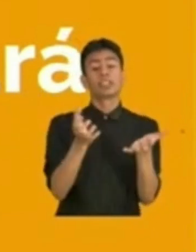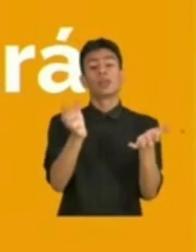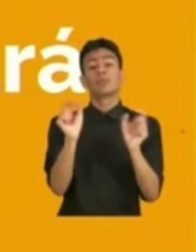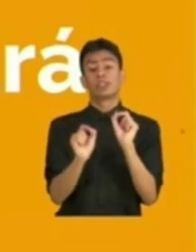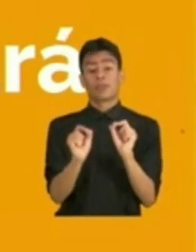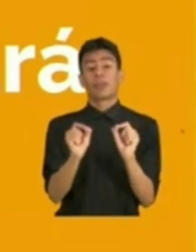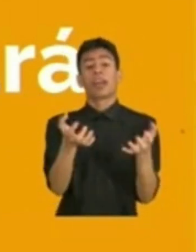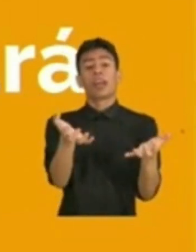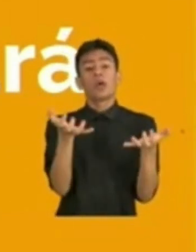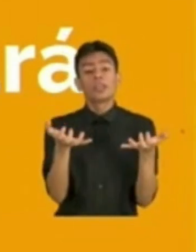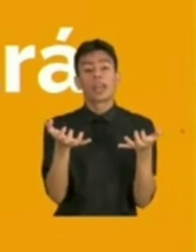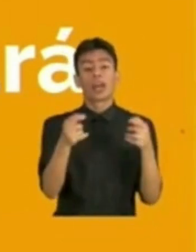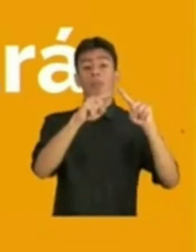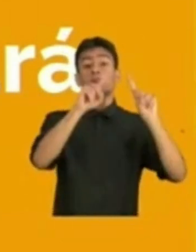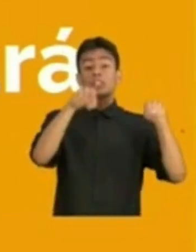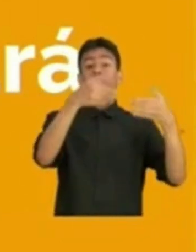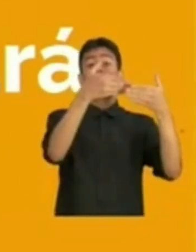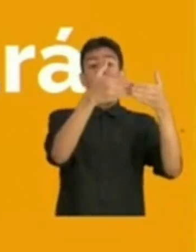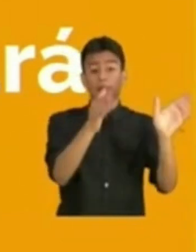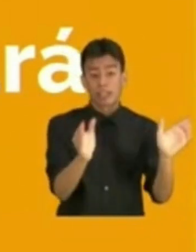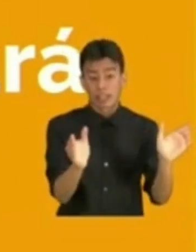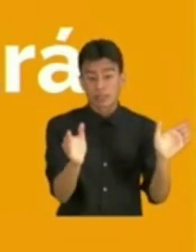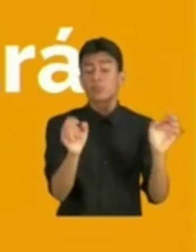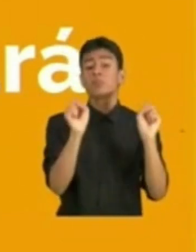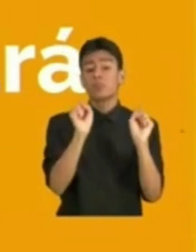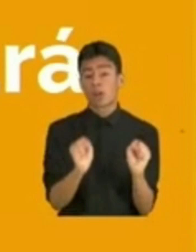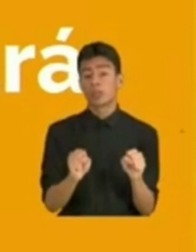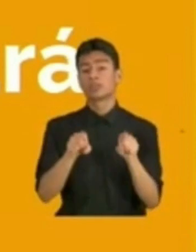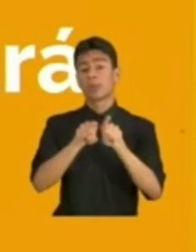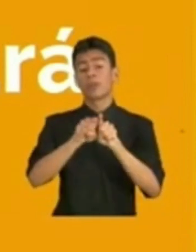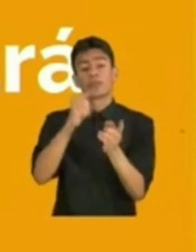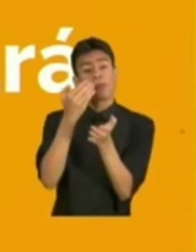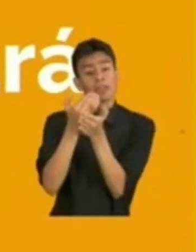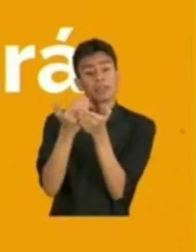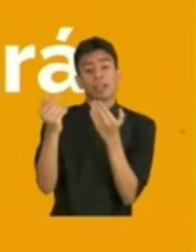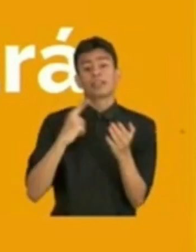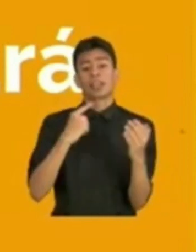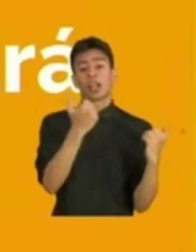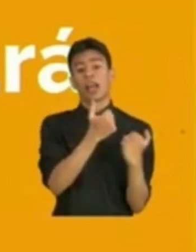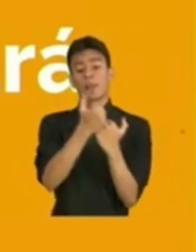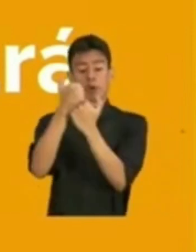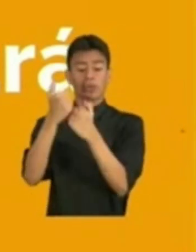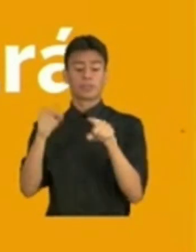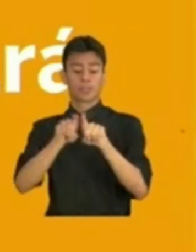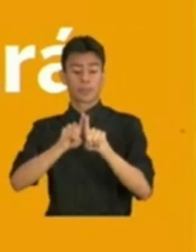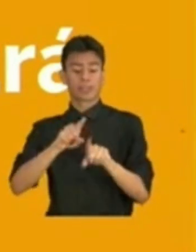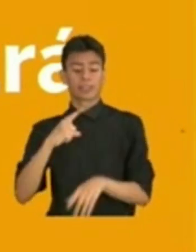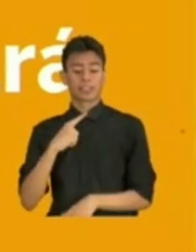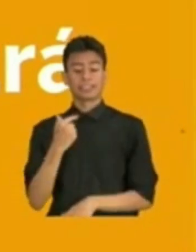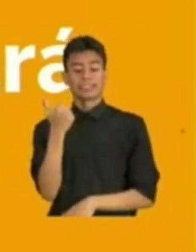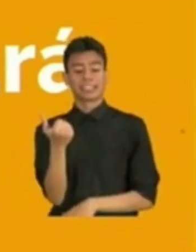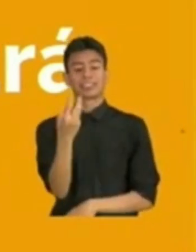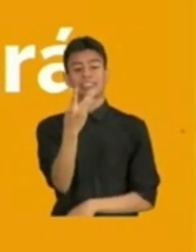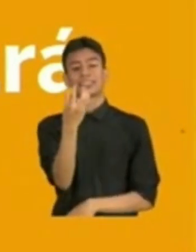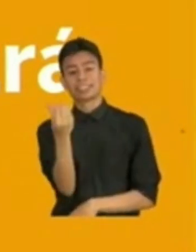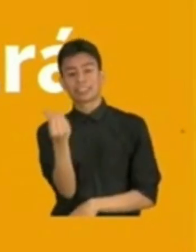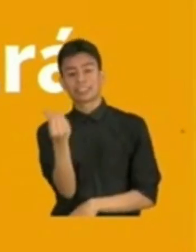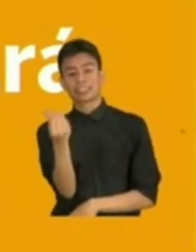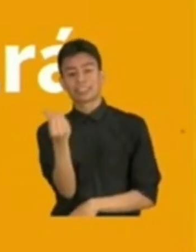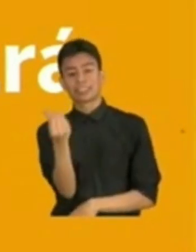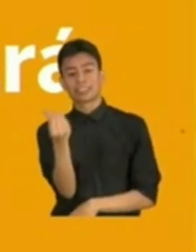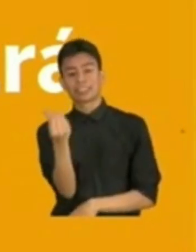quero concluir as minhas obras. Tem município que pode ter mais de uma obra, 2, 3, ele diz lá, eu quero concluir as 3